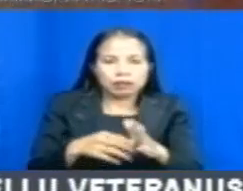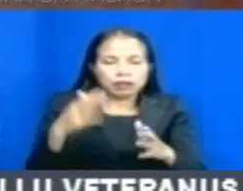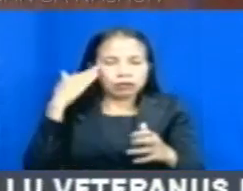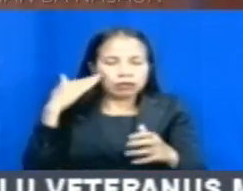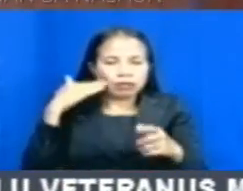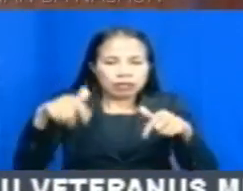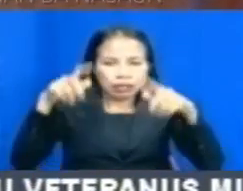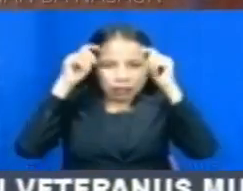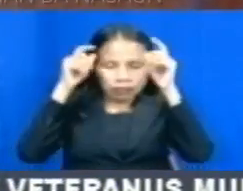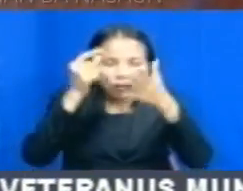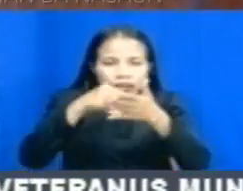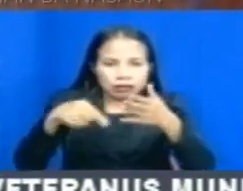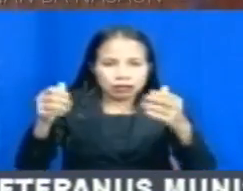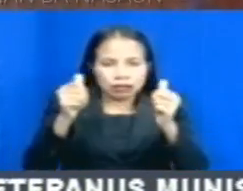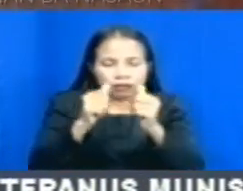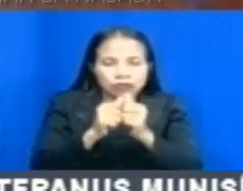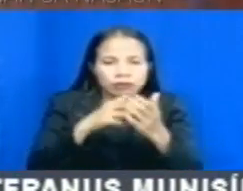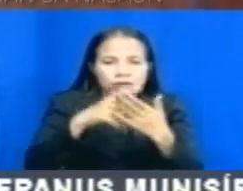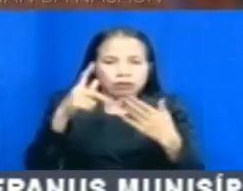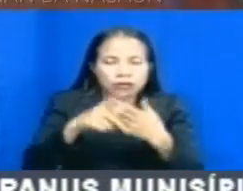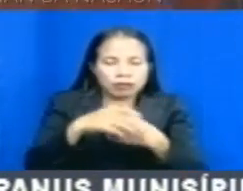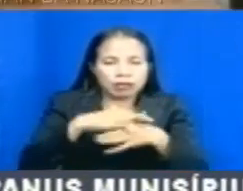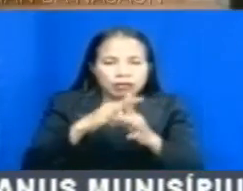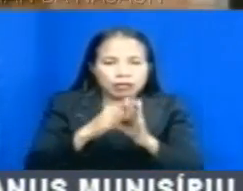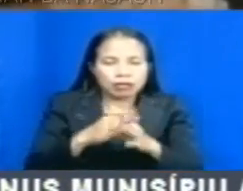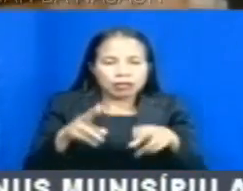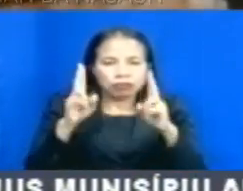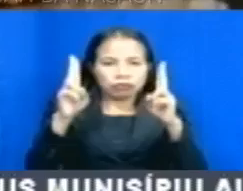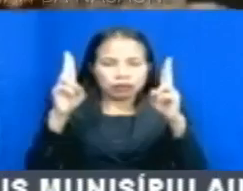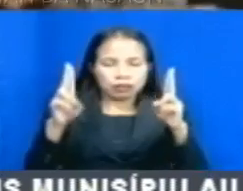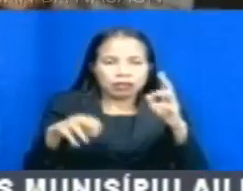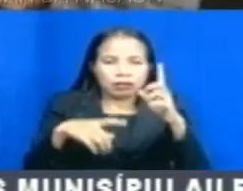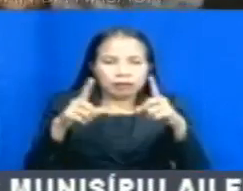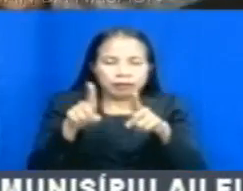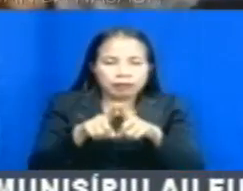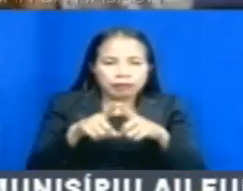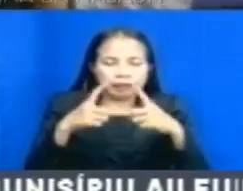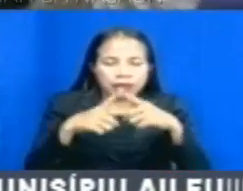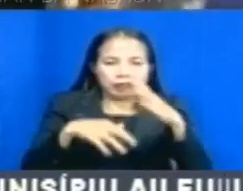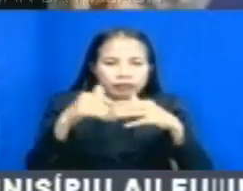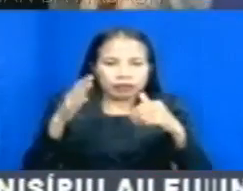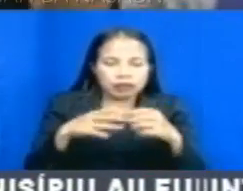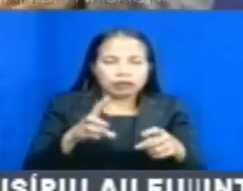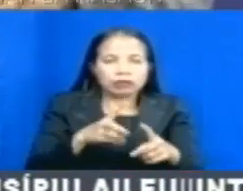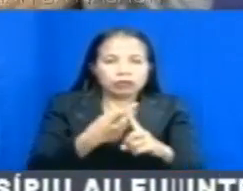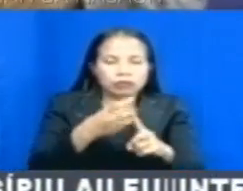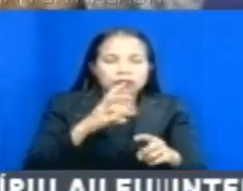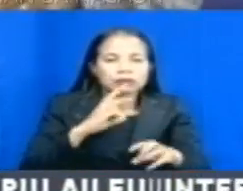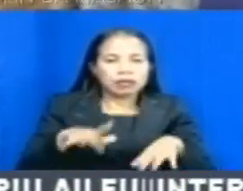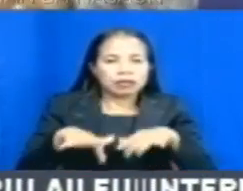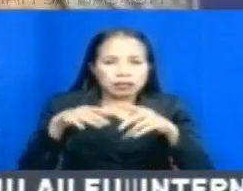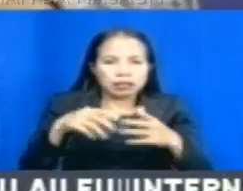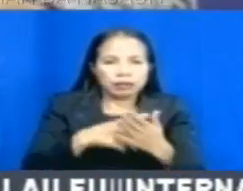Timor-Leste, assina acordo de cooperação, programa reabilitação urgente da infraestrutura causa russa inundação, no